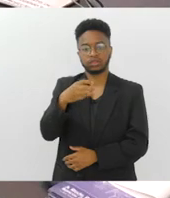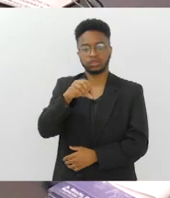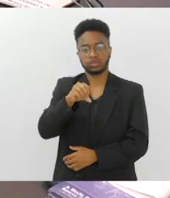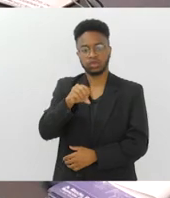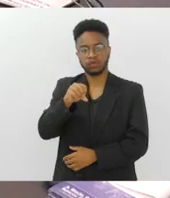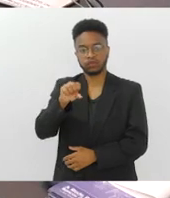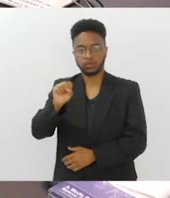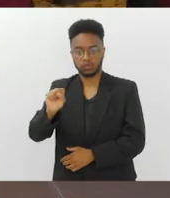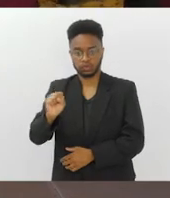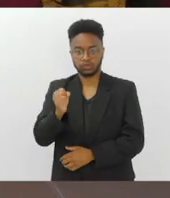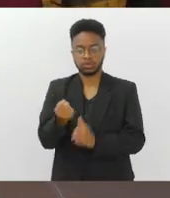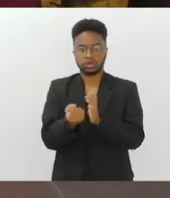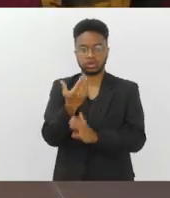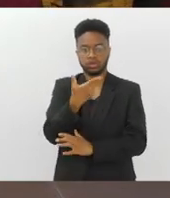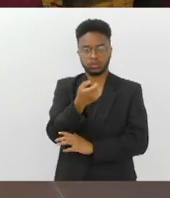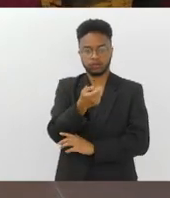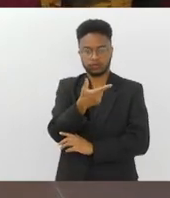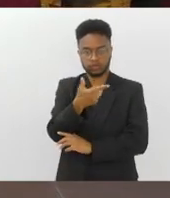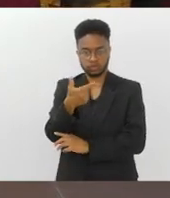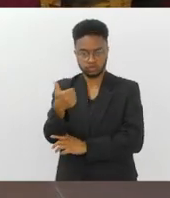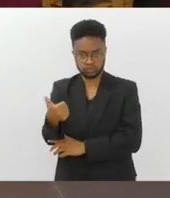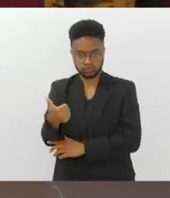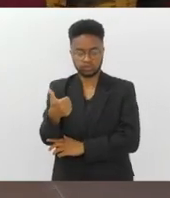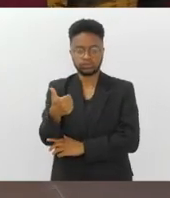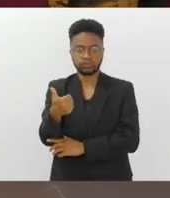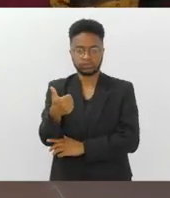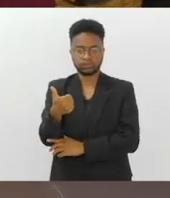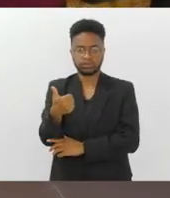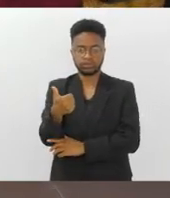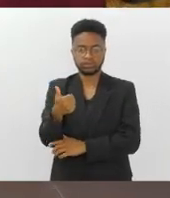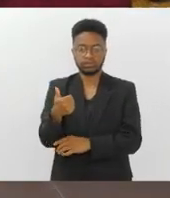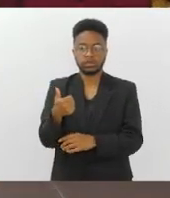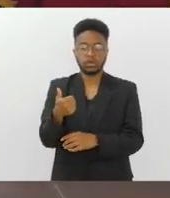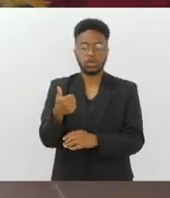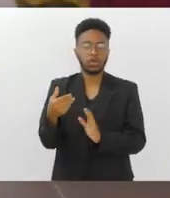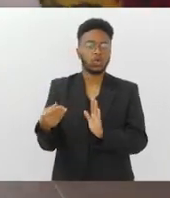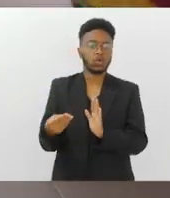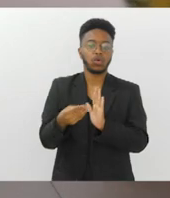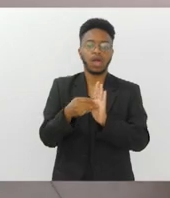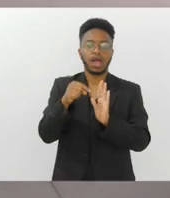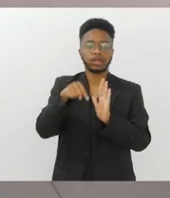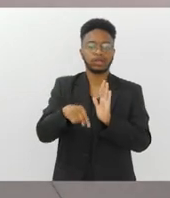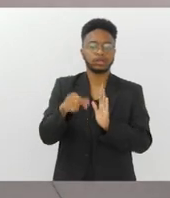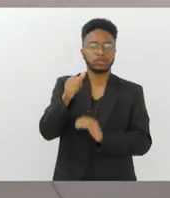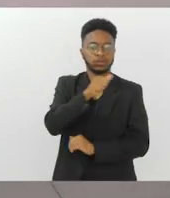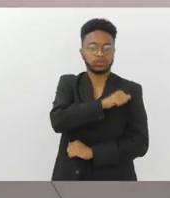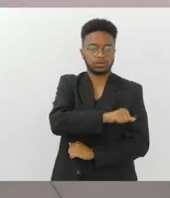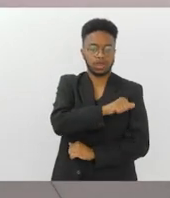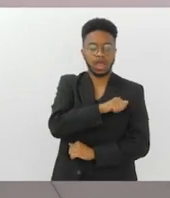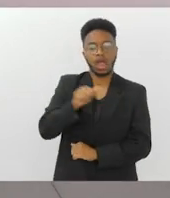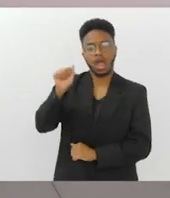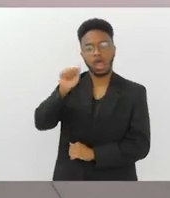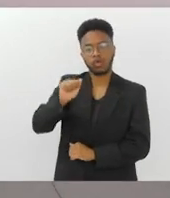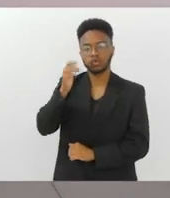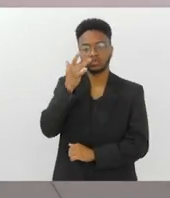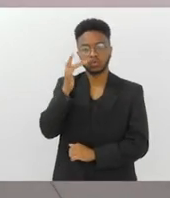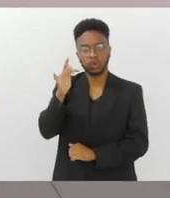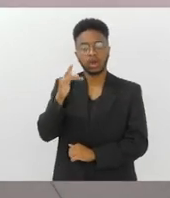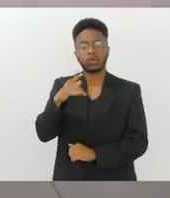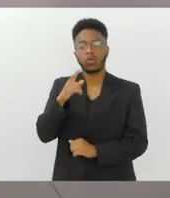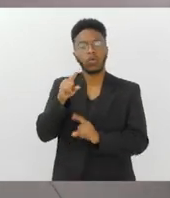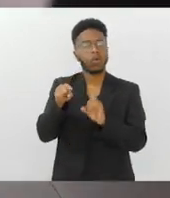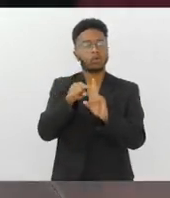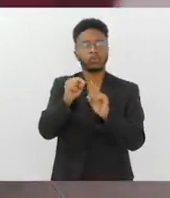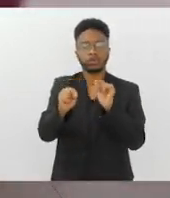9.398 de 2021, que instituiu no Rio de Janeiro o Agosto Dourado, que tem por objetivo sensibilizar e